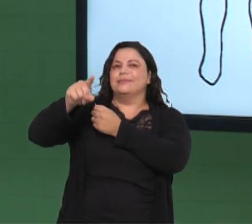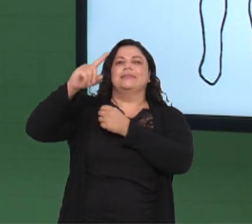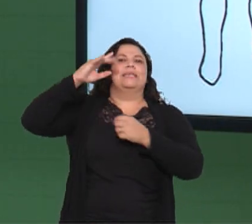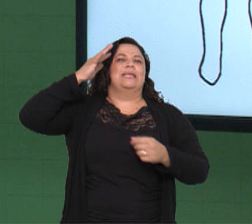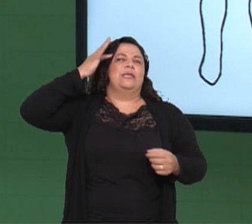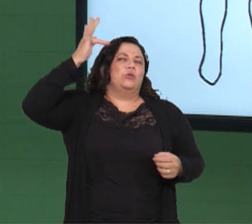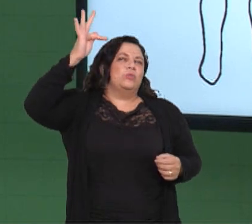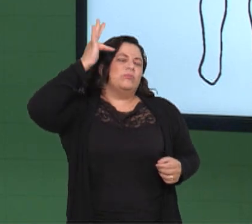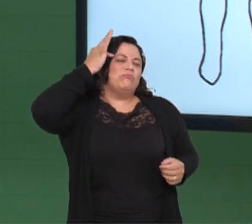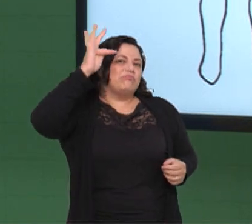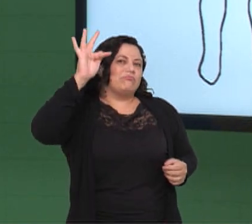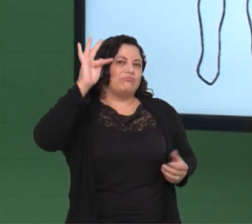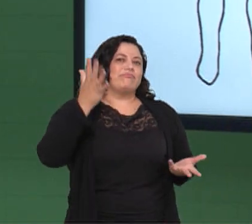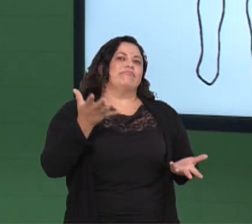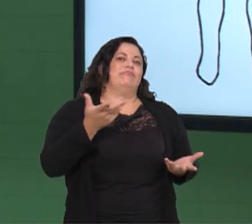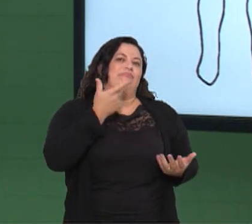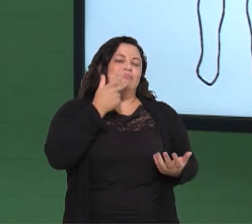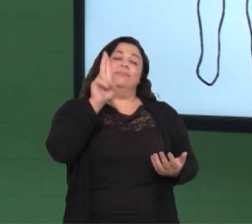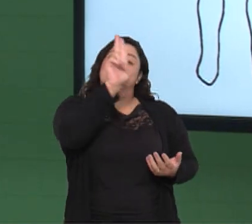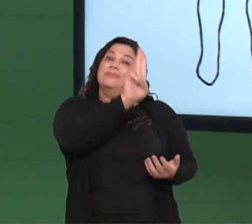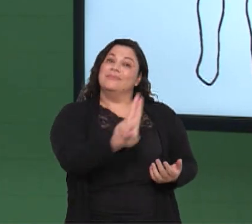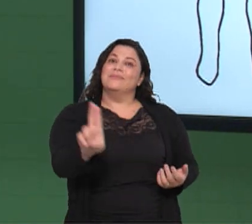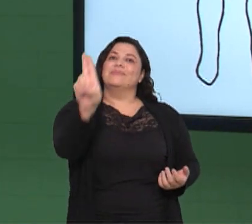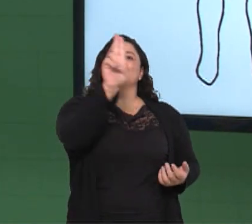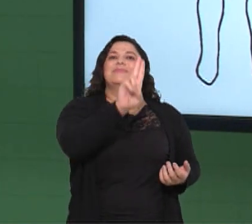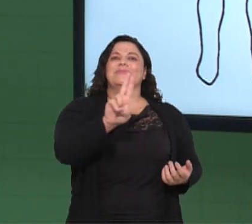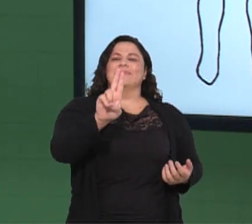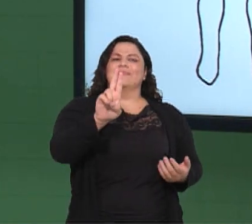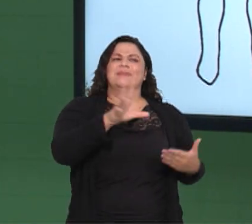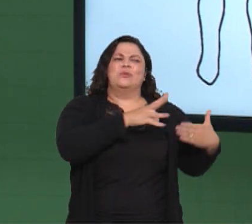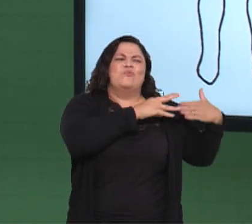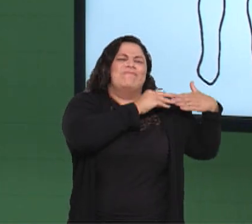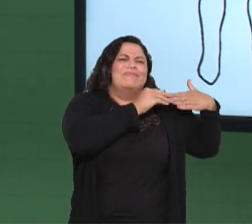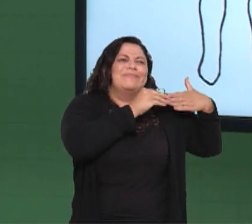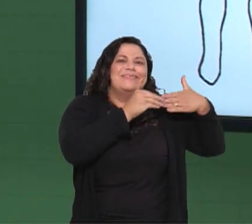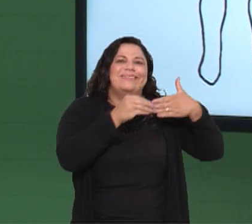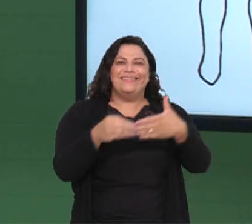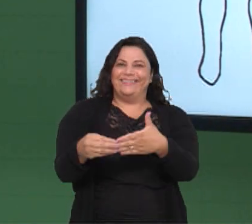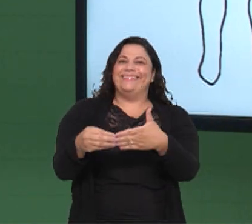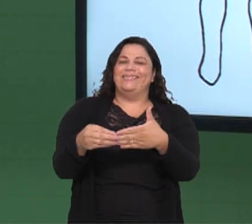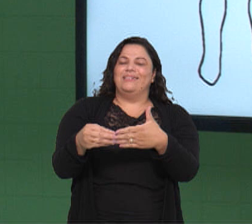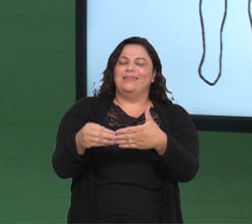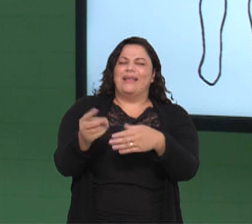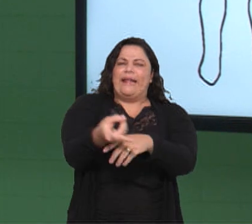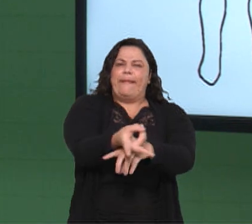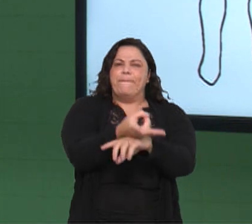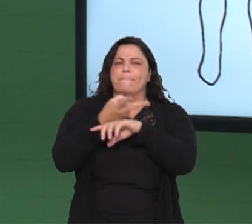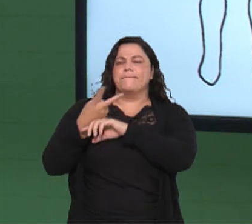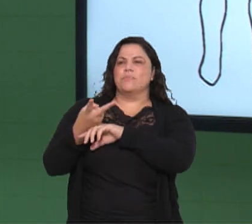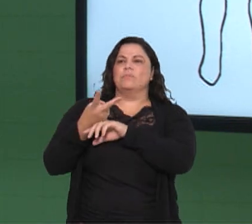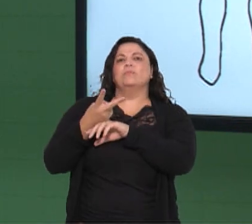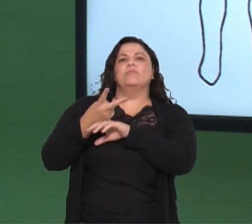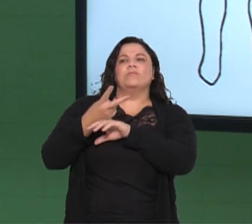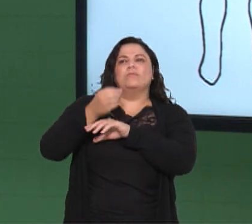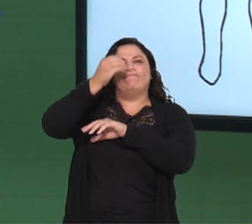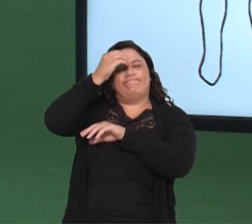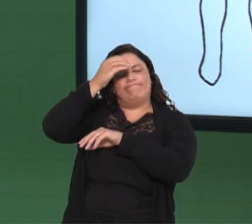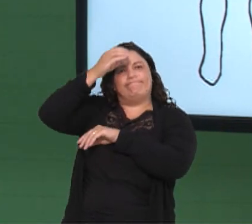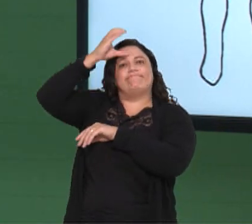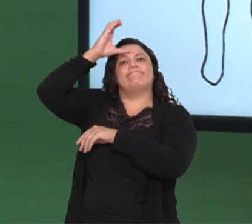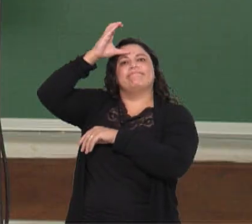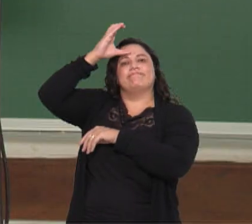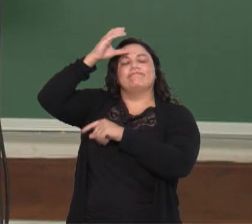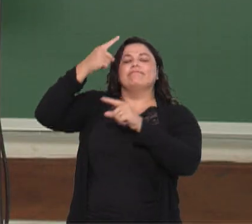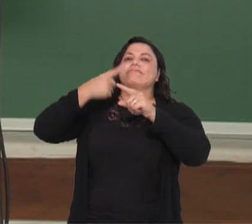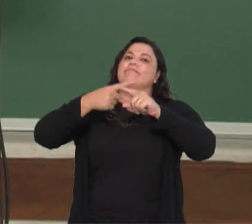né, deve utilizar. É ela que deve ser o grande guia, né, da busca do conhecimento. Por quê? Porque essa parte